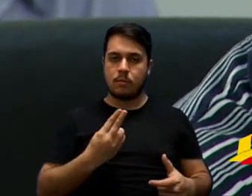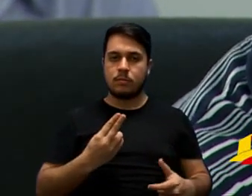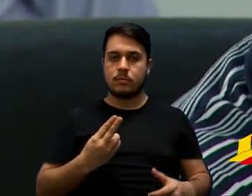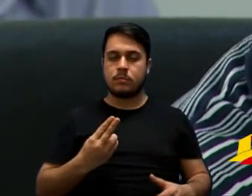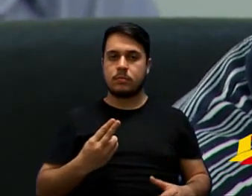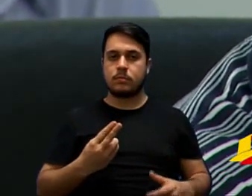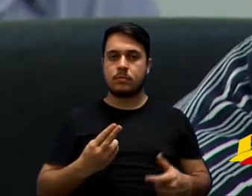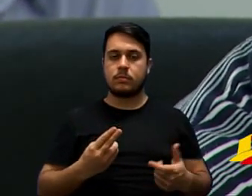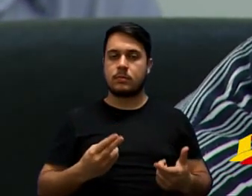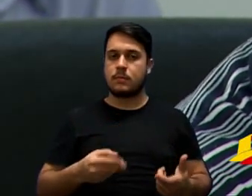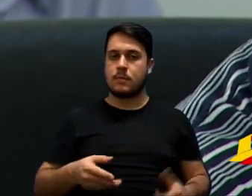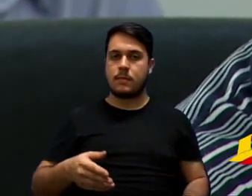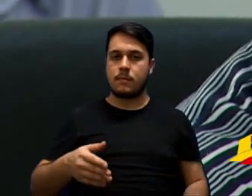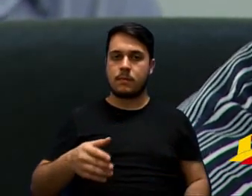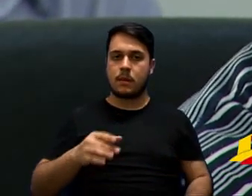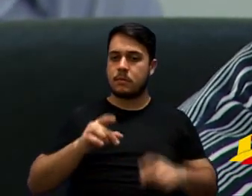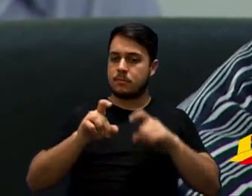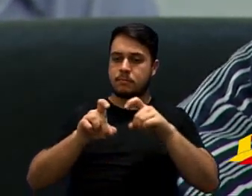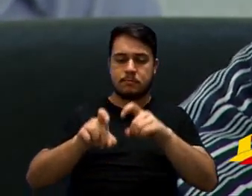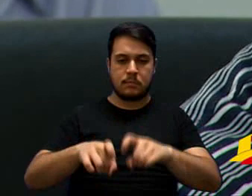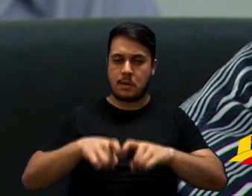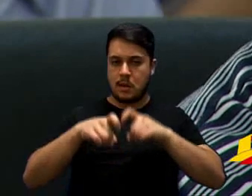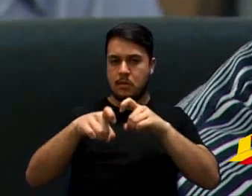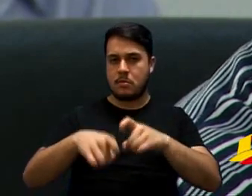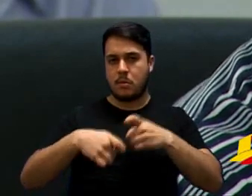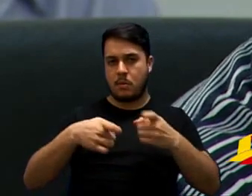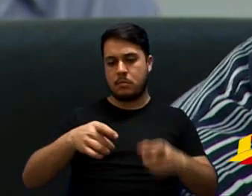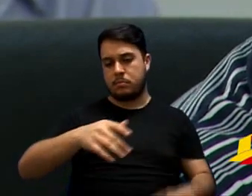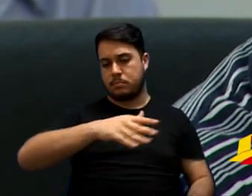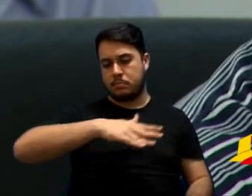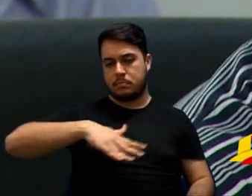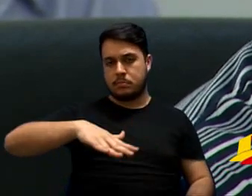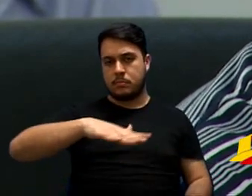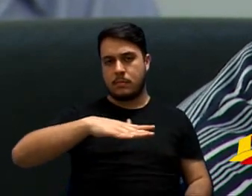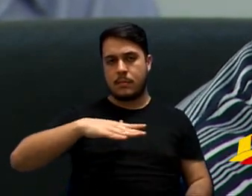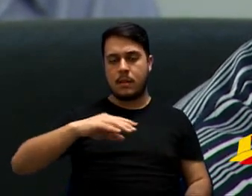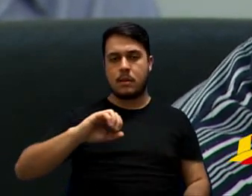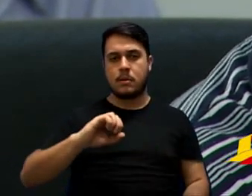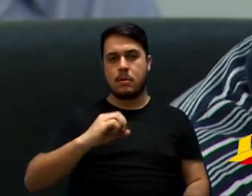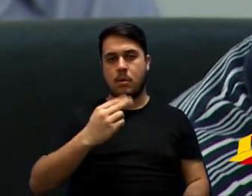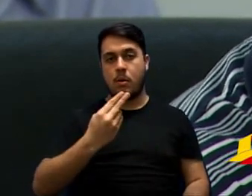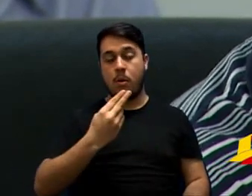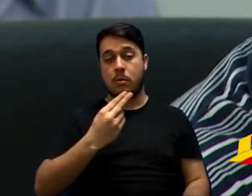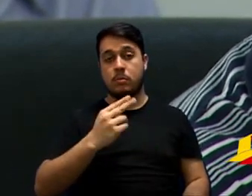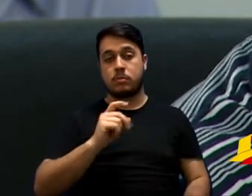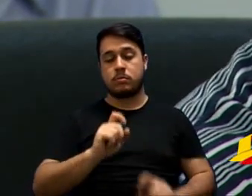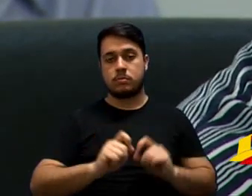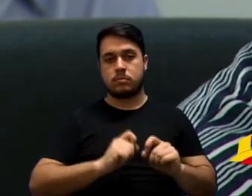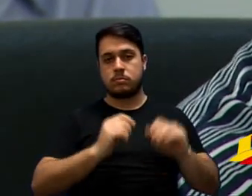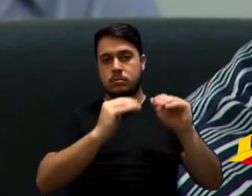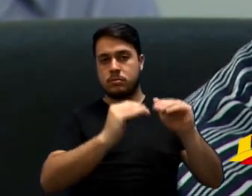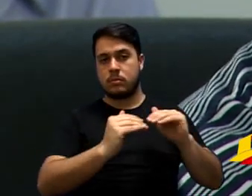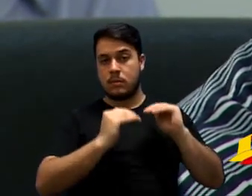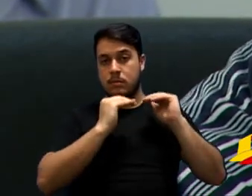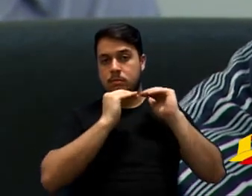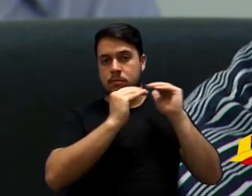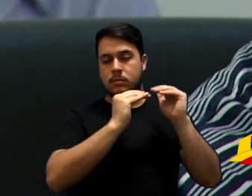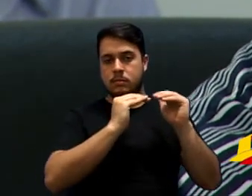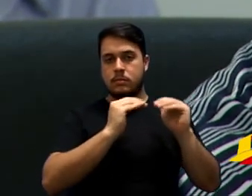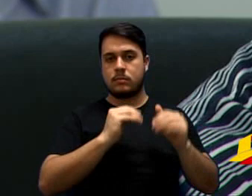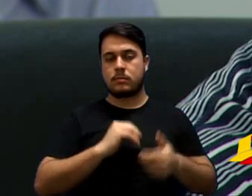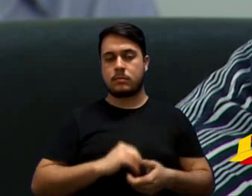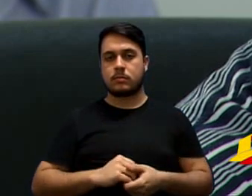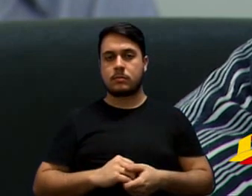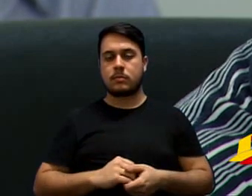mais complexos vegetações maiores né ou então em alto impacto devido ao nosso corpo técnico nossa estrutura